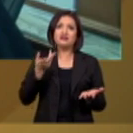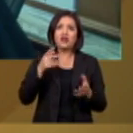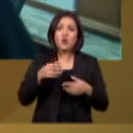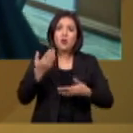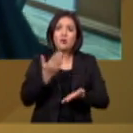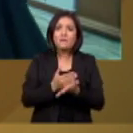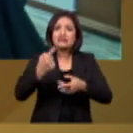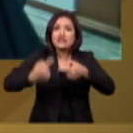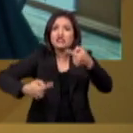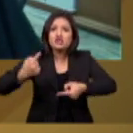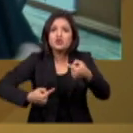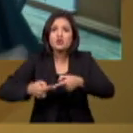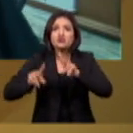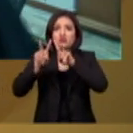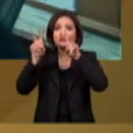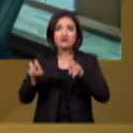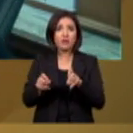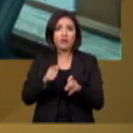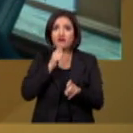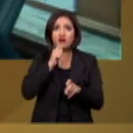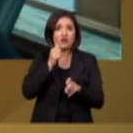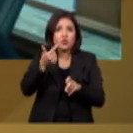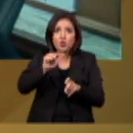de matérias foram